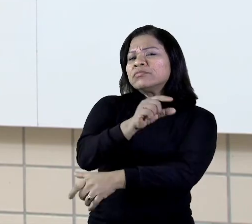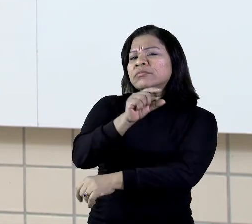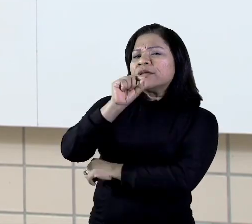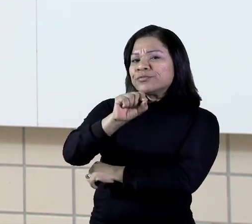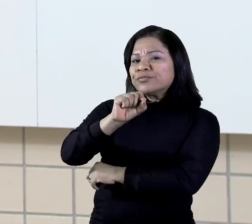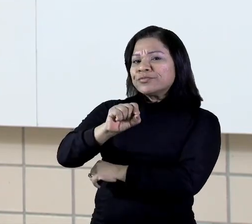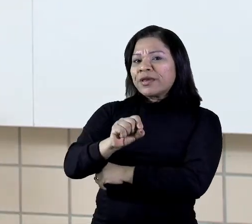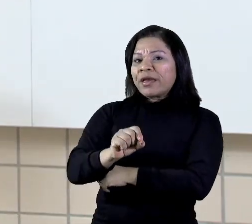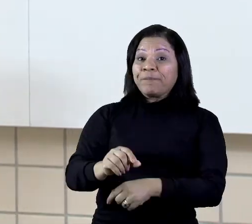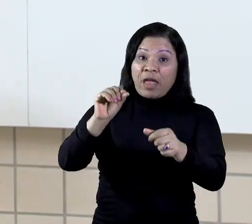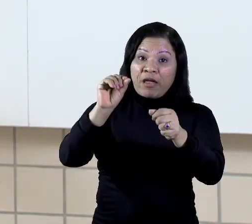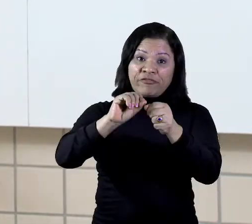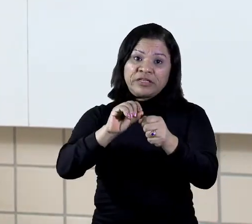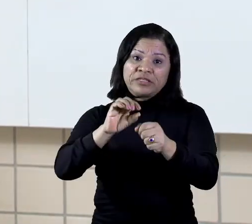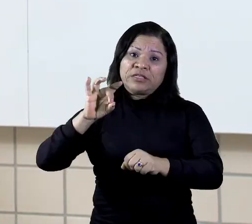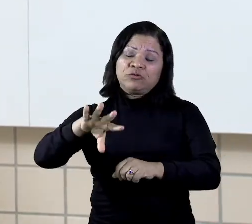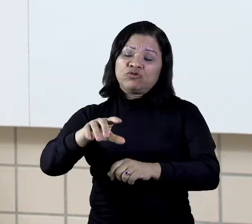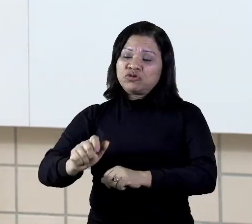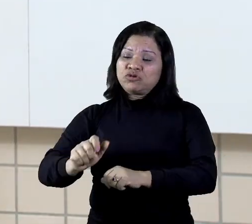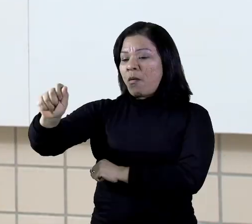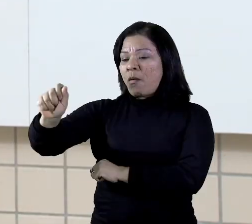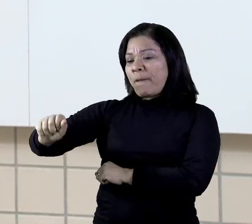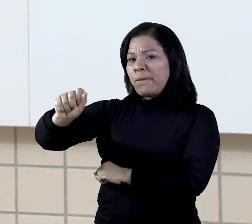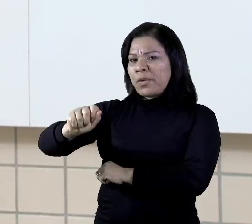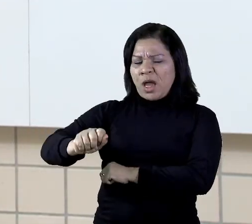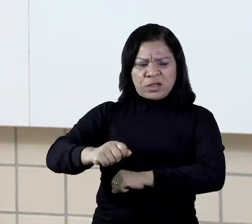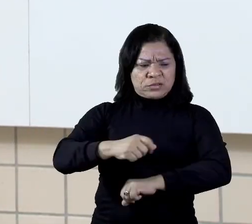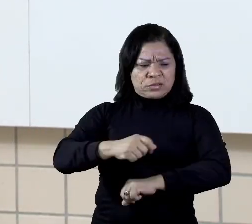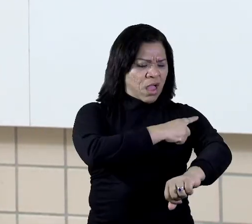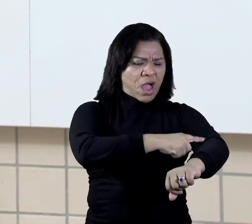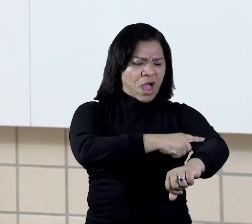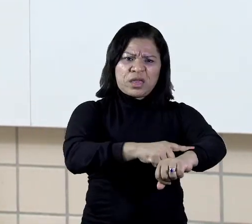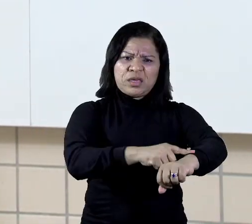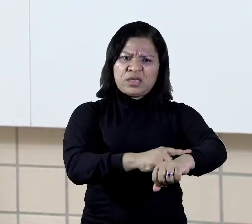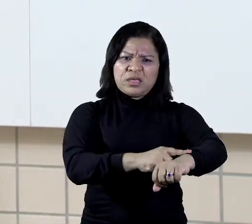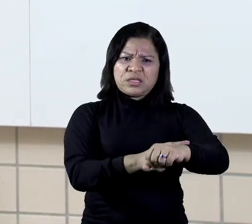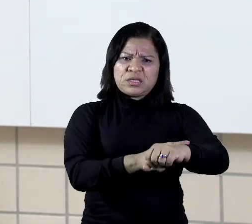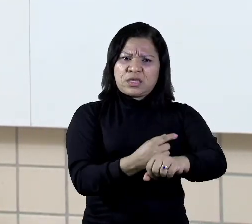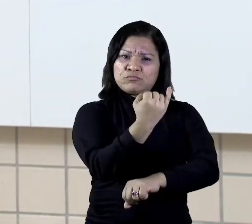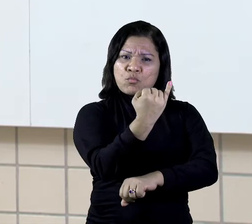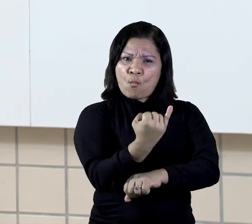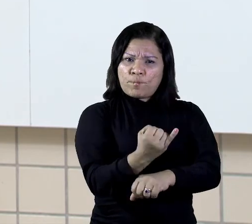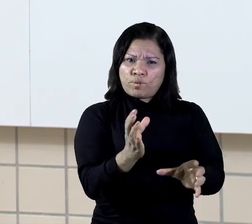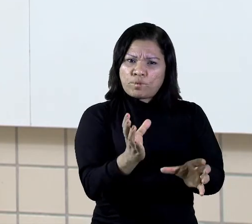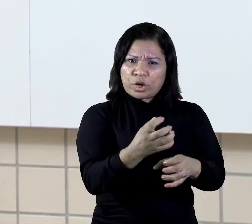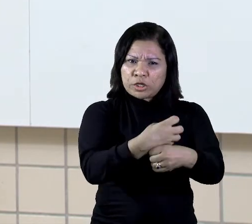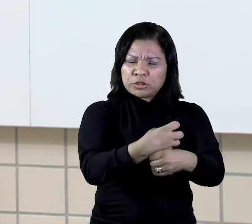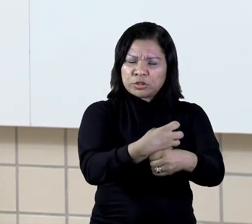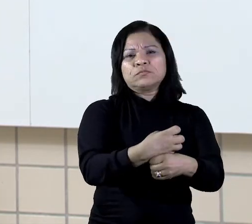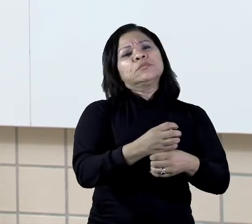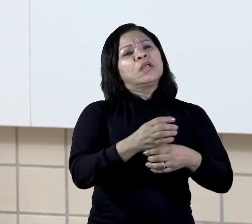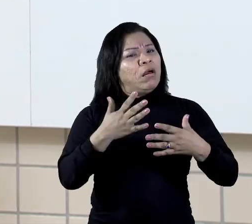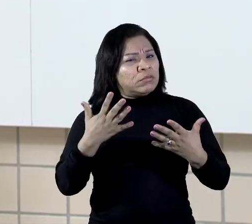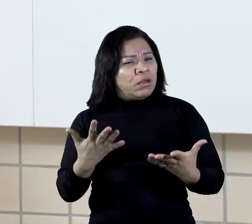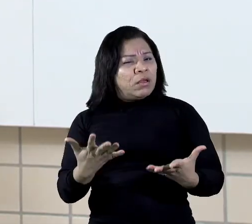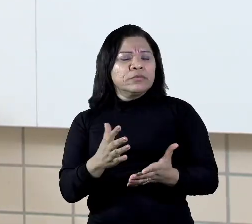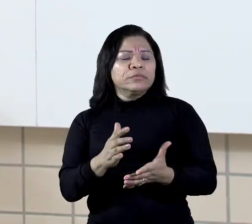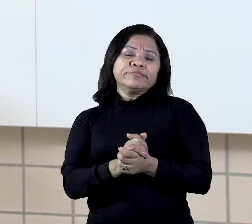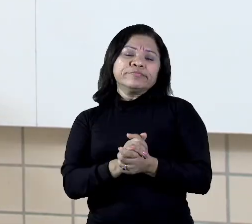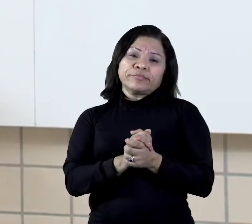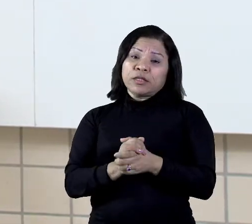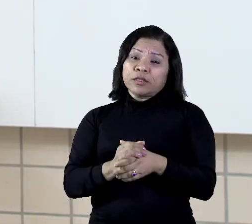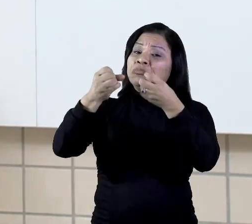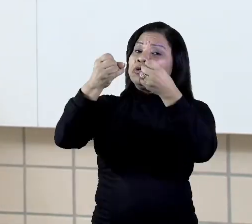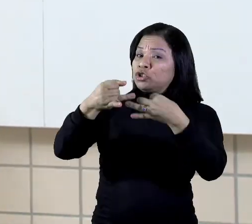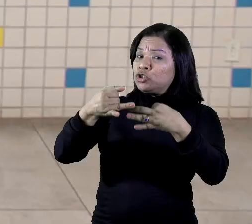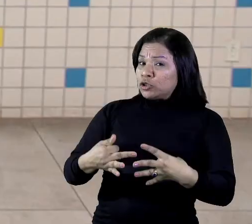só e acaba atrofiando o outro. Isso fala na articulação e isso fala na musculatura também. Não é?